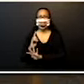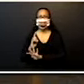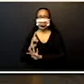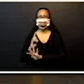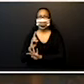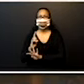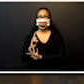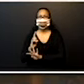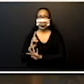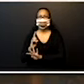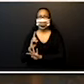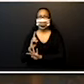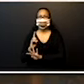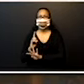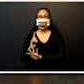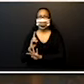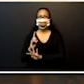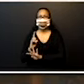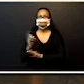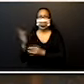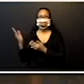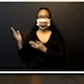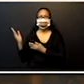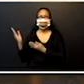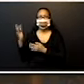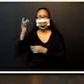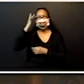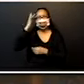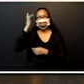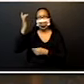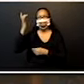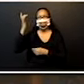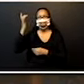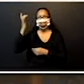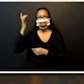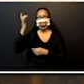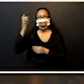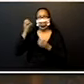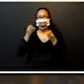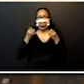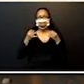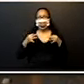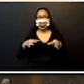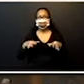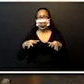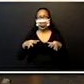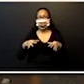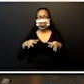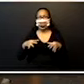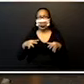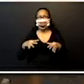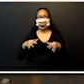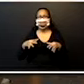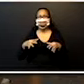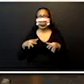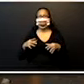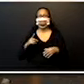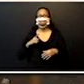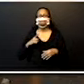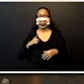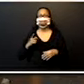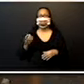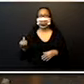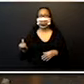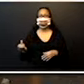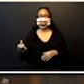Olha lá que facinho quando a gente põe aqui, ó. Já fica explicadinho. Então, quer dizer que eu tenho